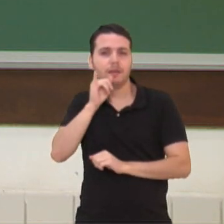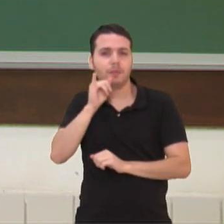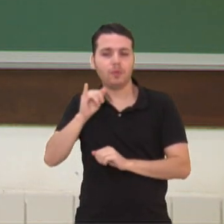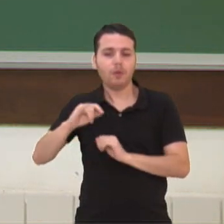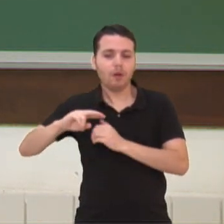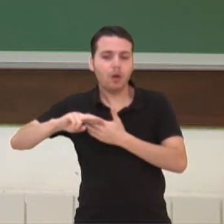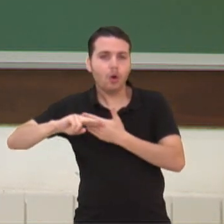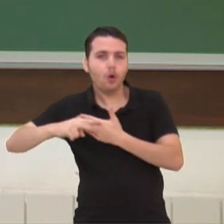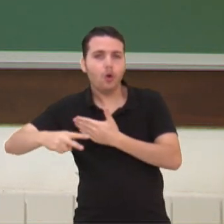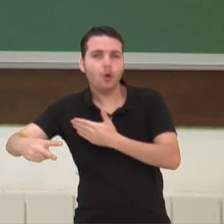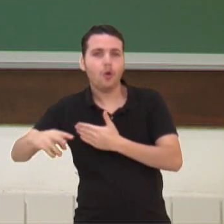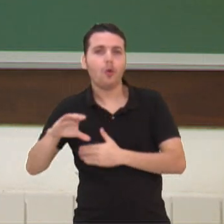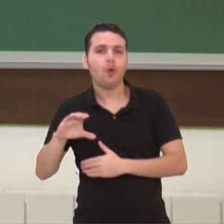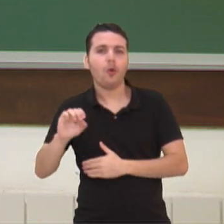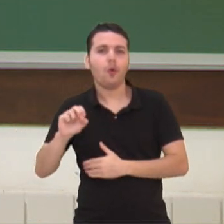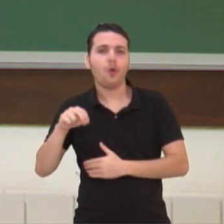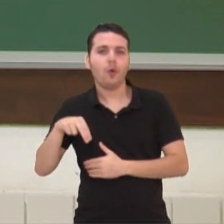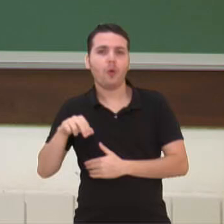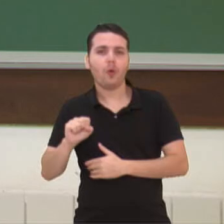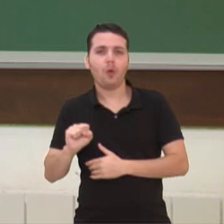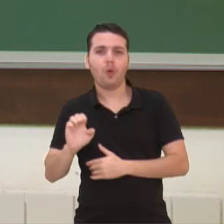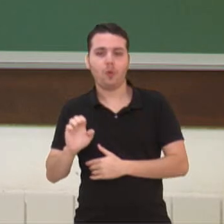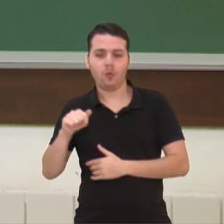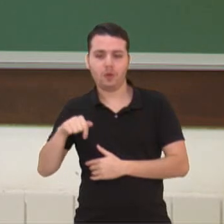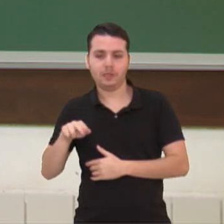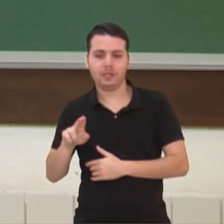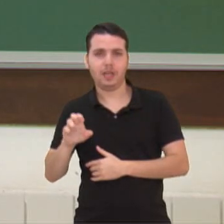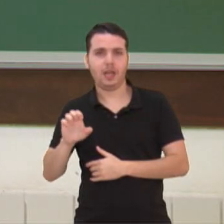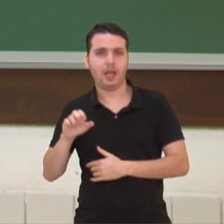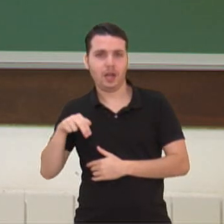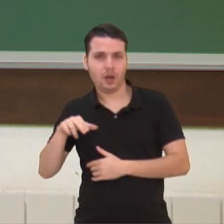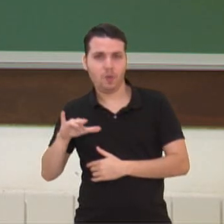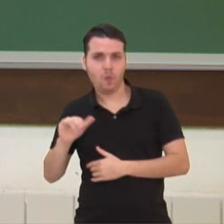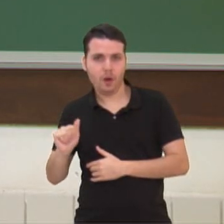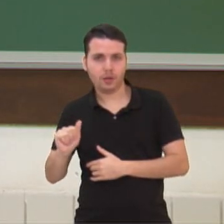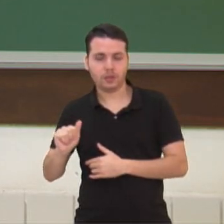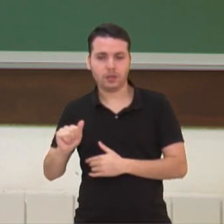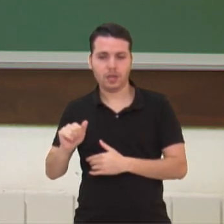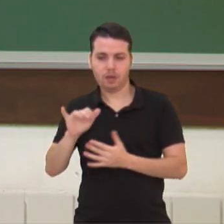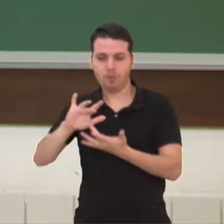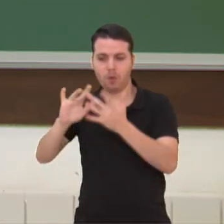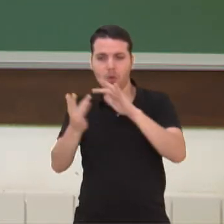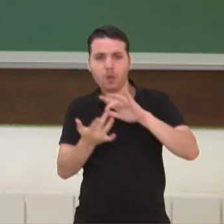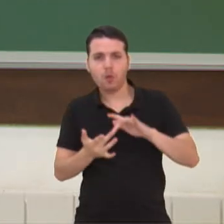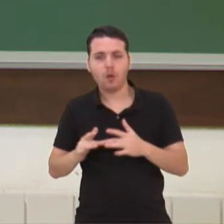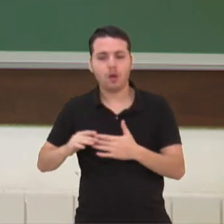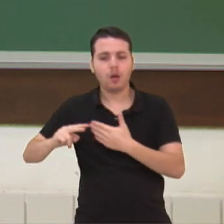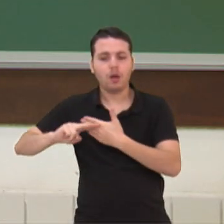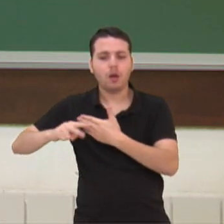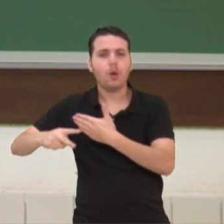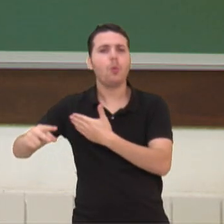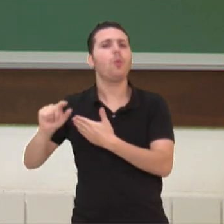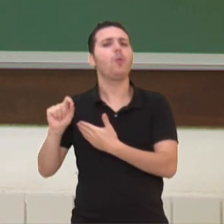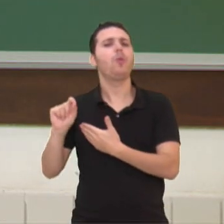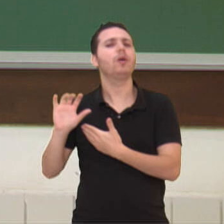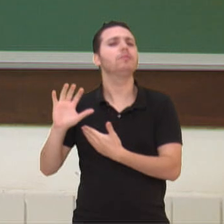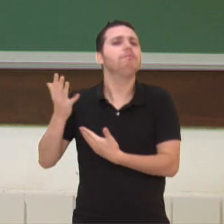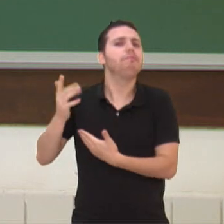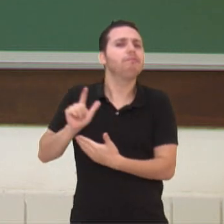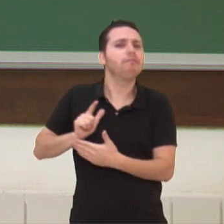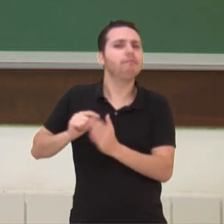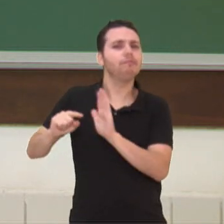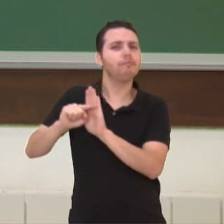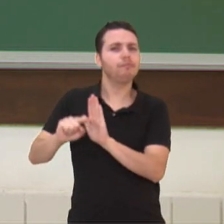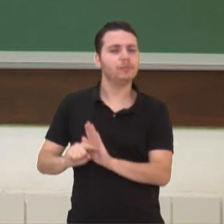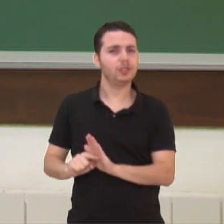consequências, né, dessa expansão do comércio mundial dentro da globalização. E aí eu percebo que nem